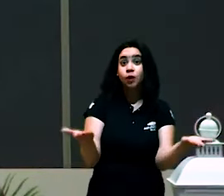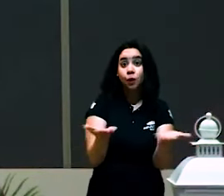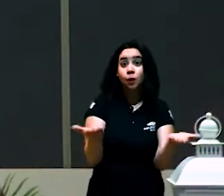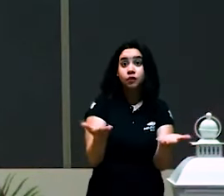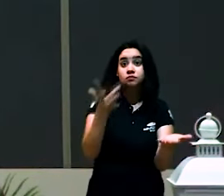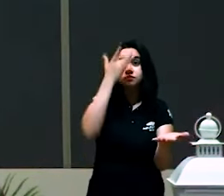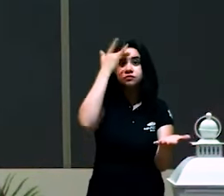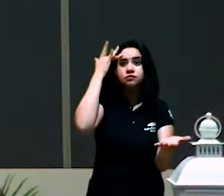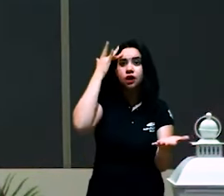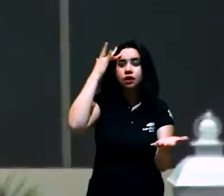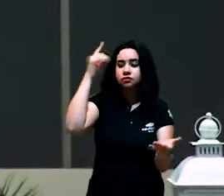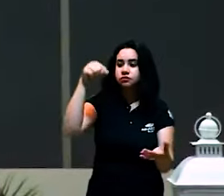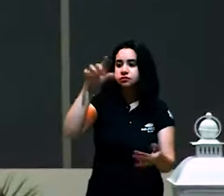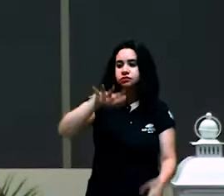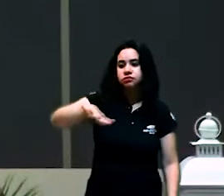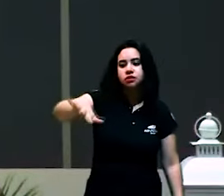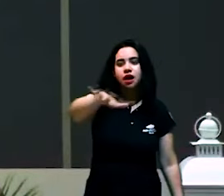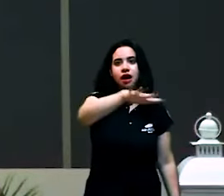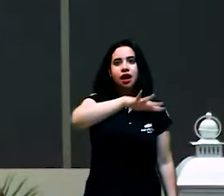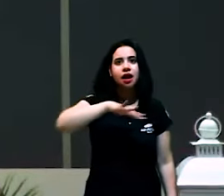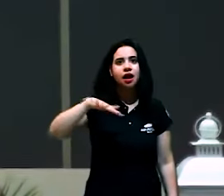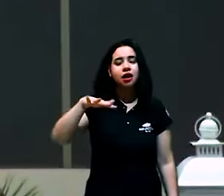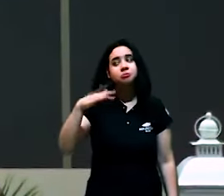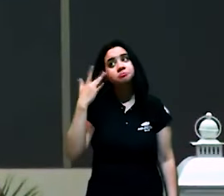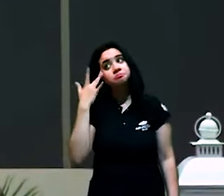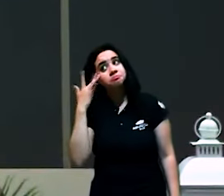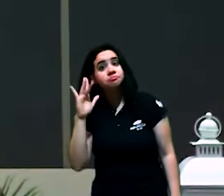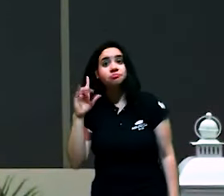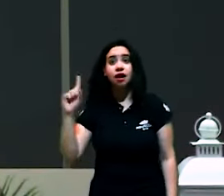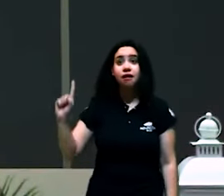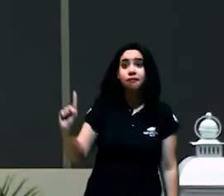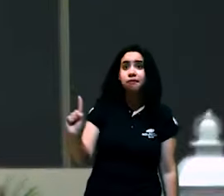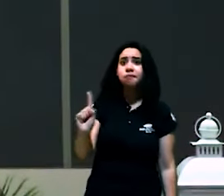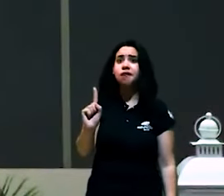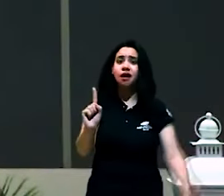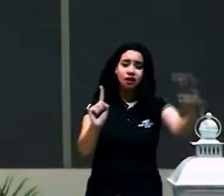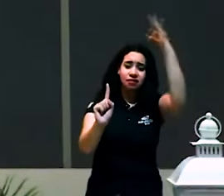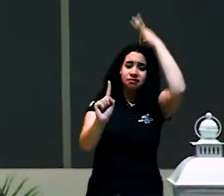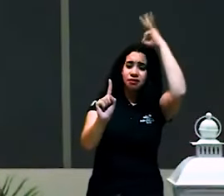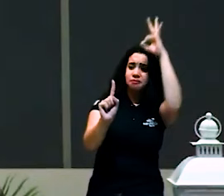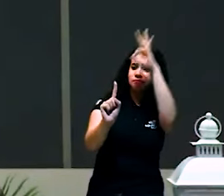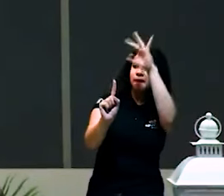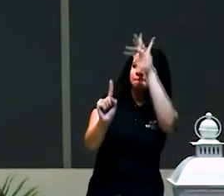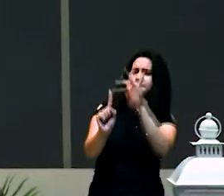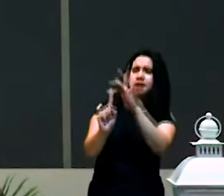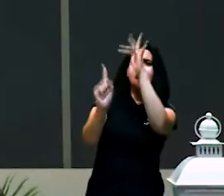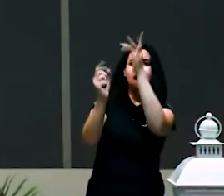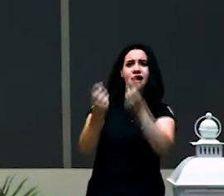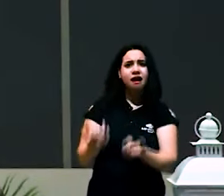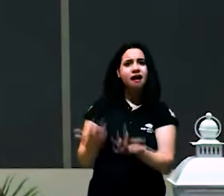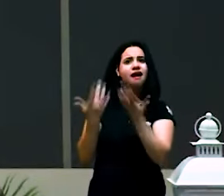tocado e será cheio do Espírito Santo para levar. Chegou em